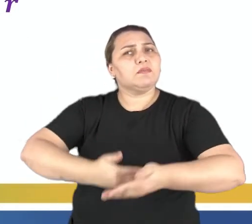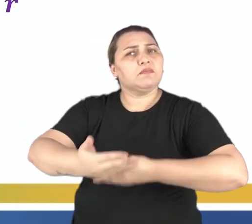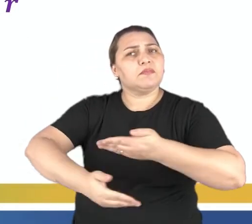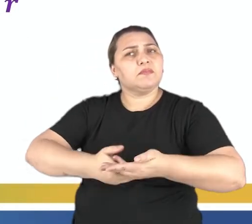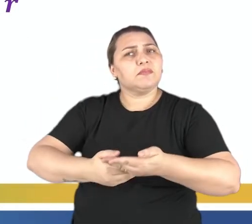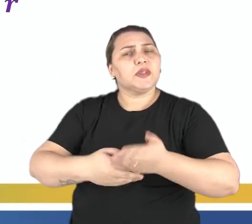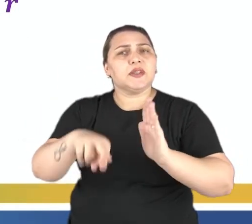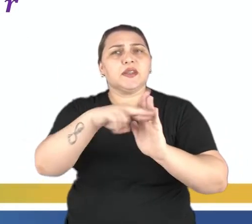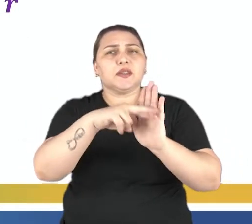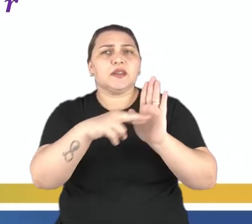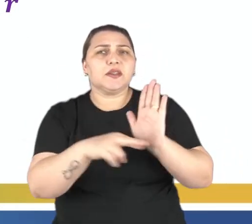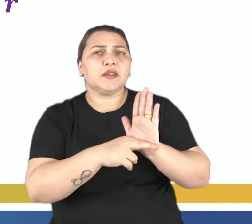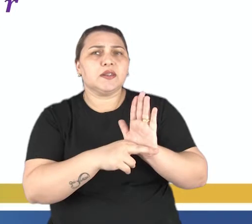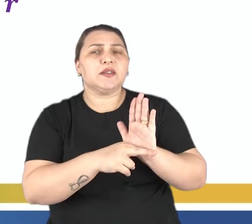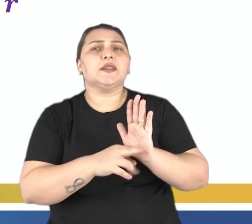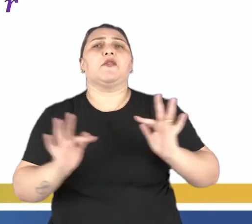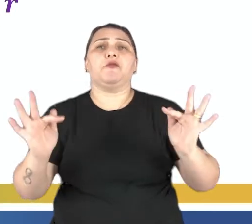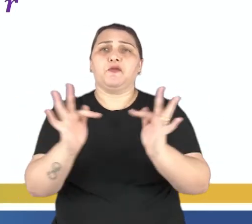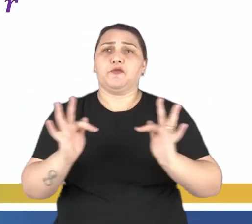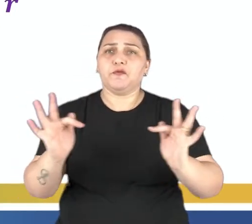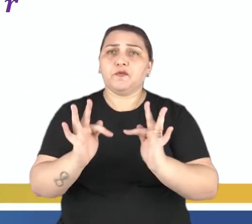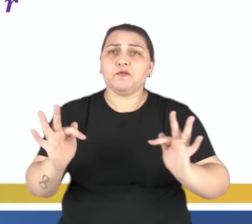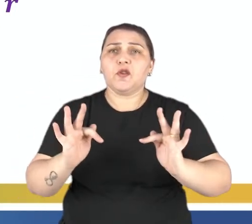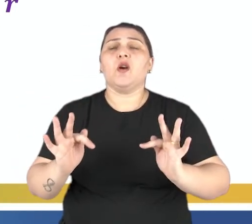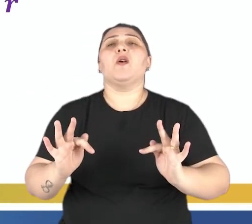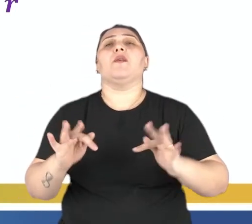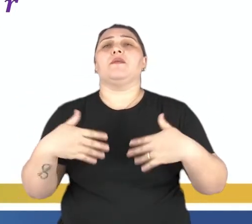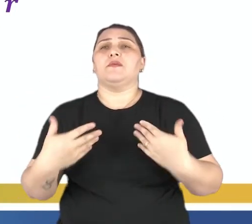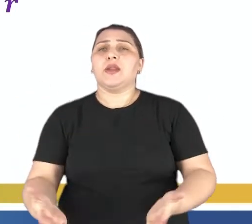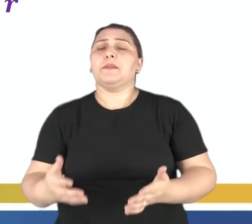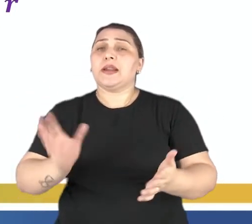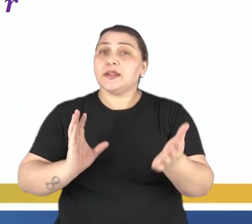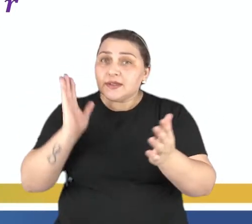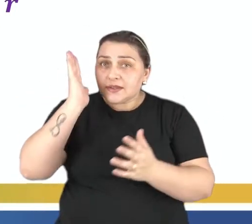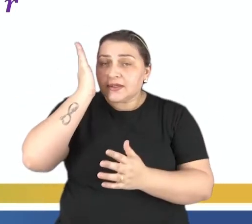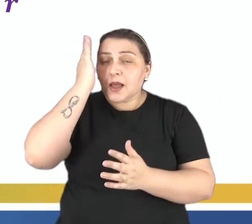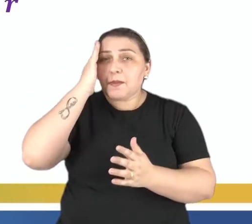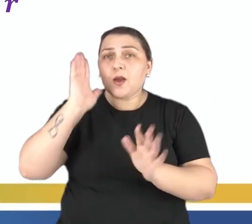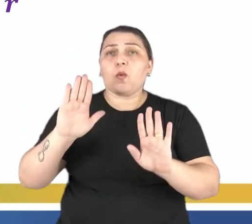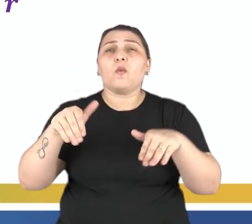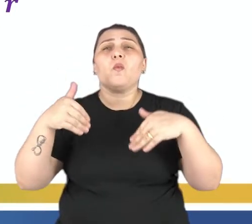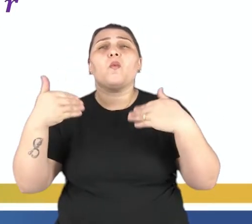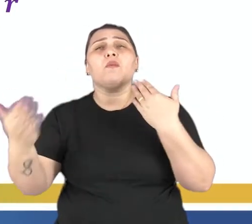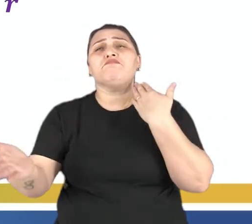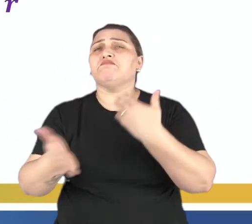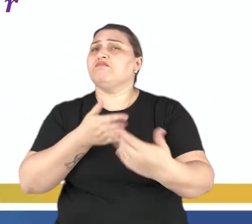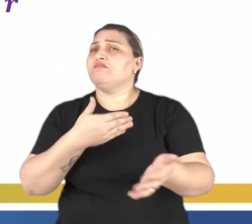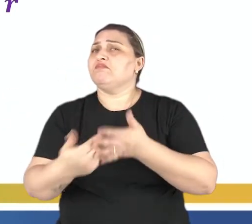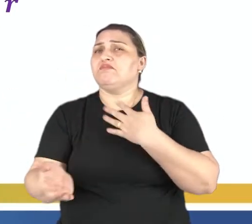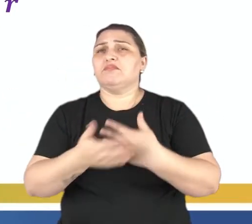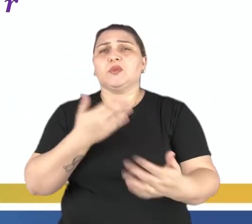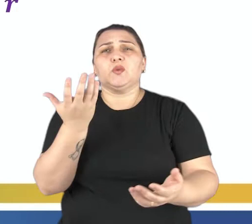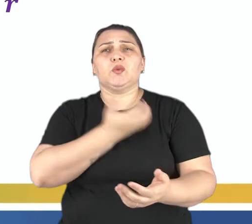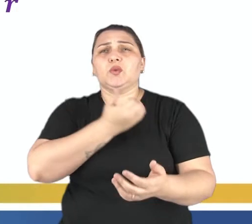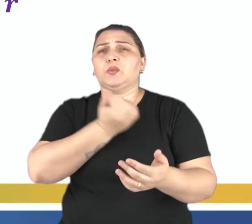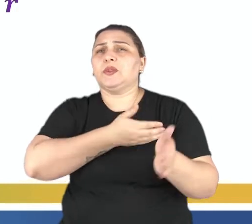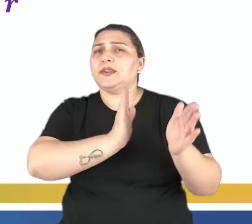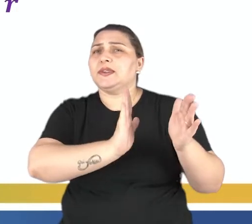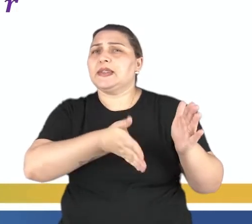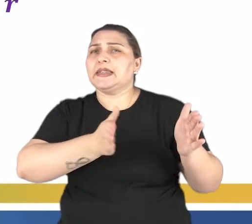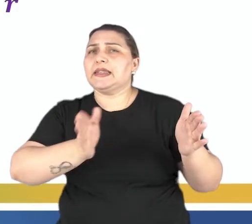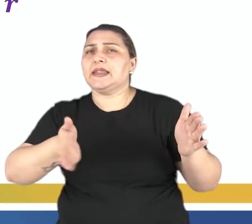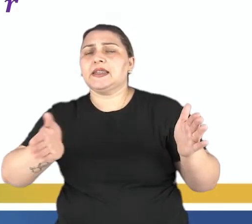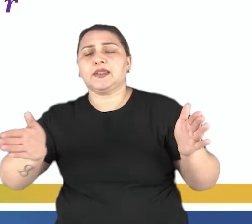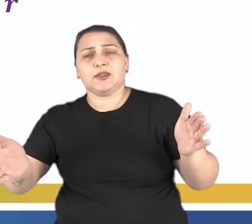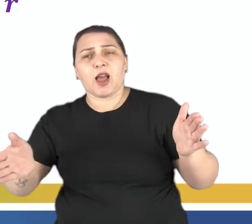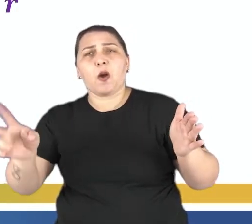serve essa fórmula? Essa fórmula ela serve para eu descobrir qualquer termo desta sequência,